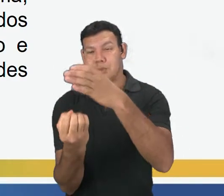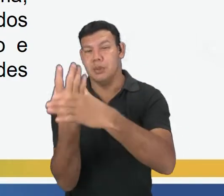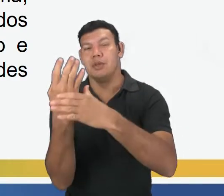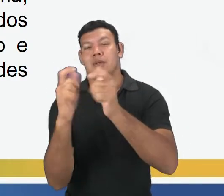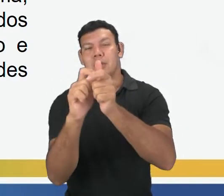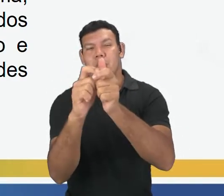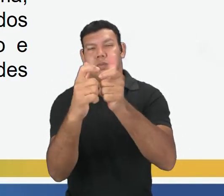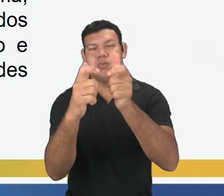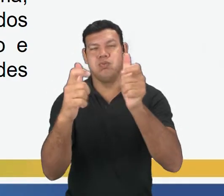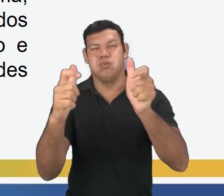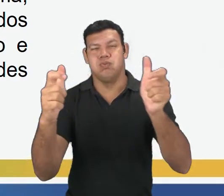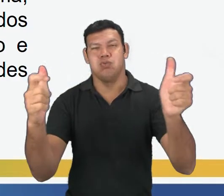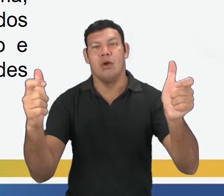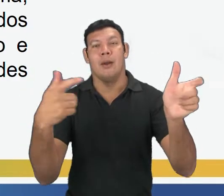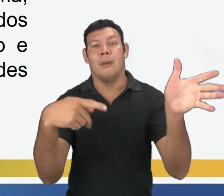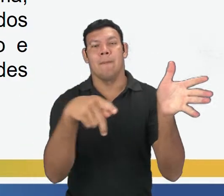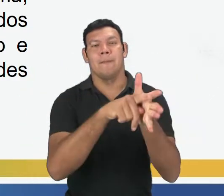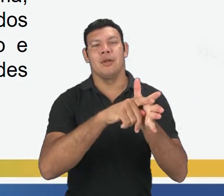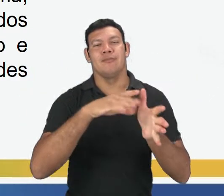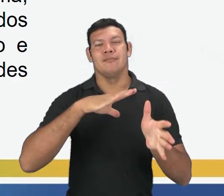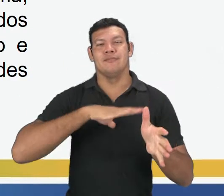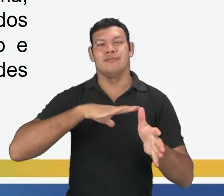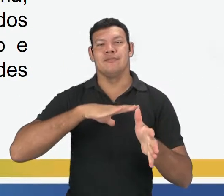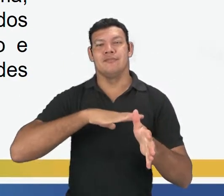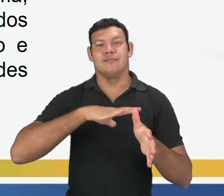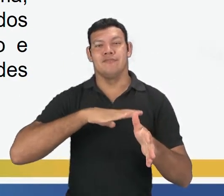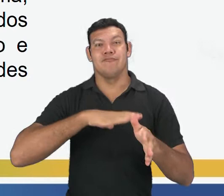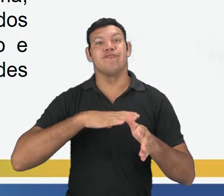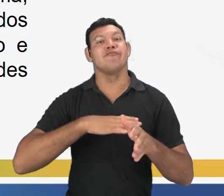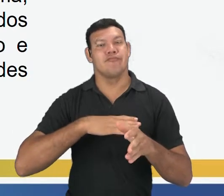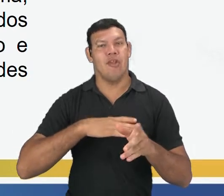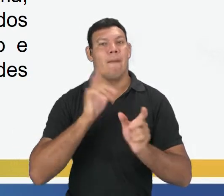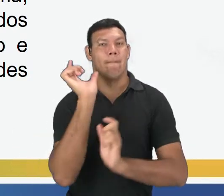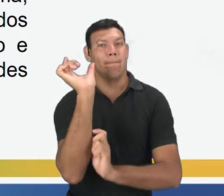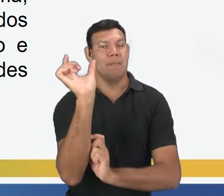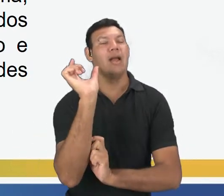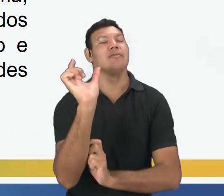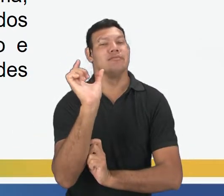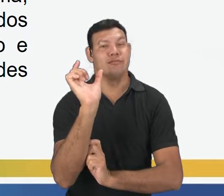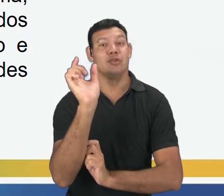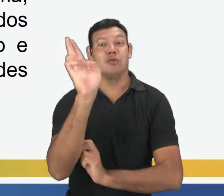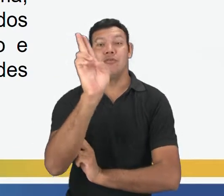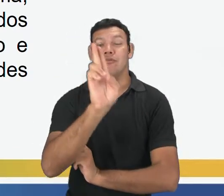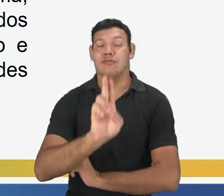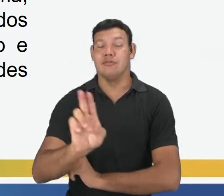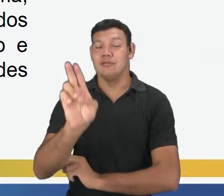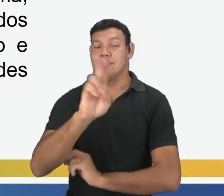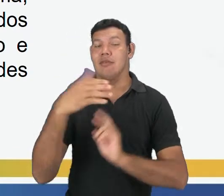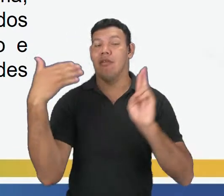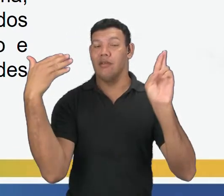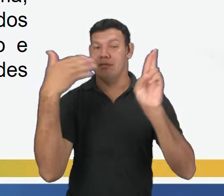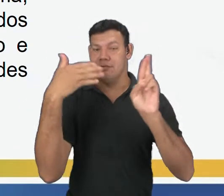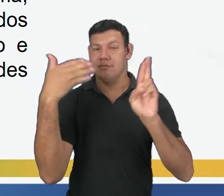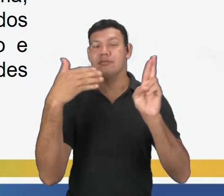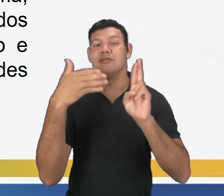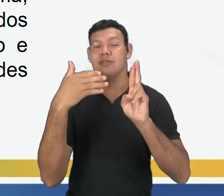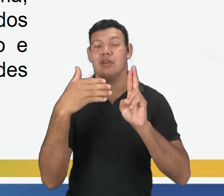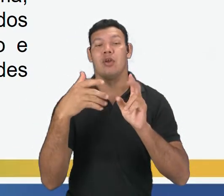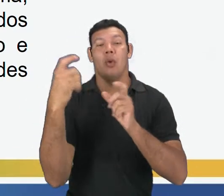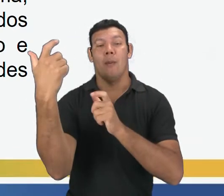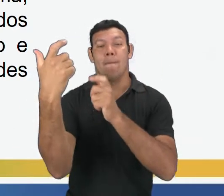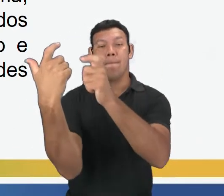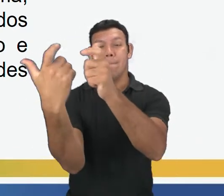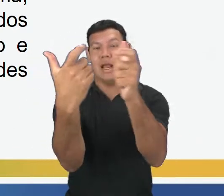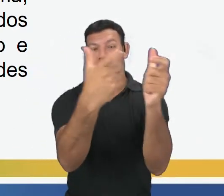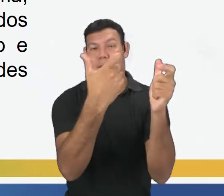cidades. Geralmente, essa expressão é utilizada para se referir a locais ou países em